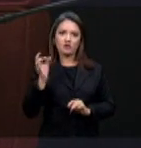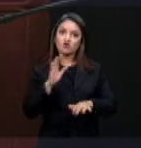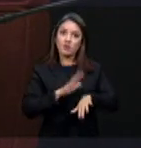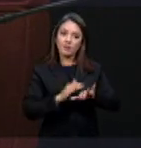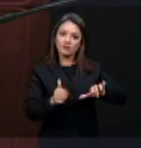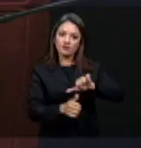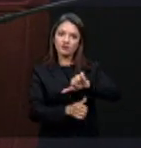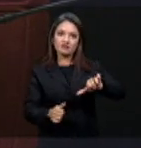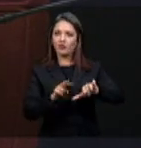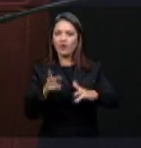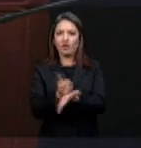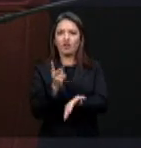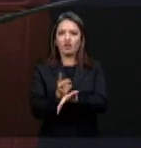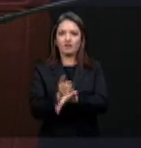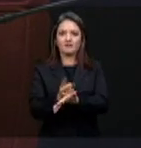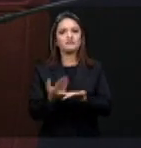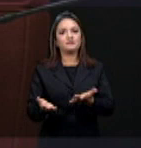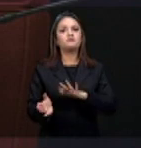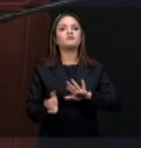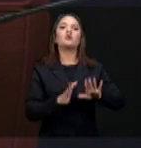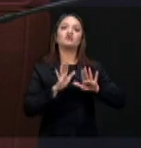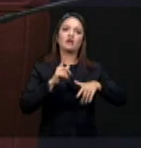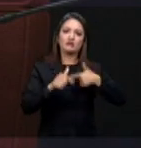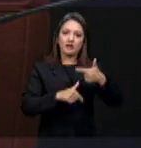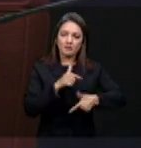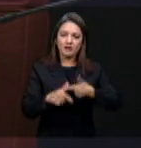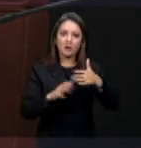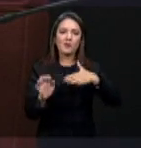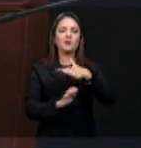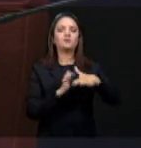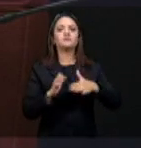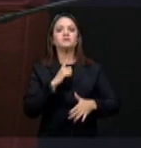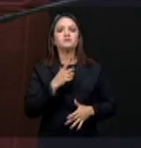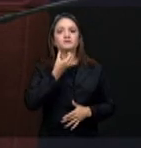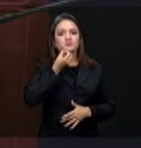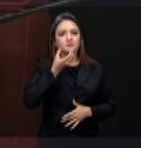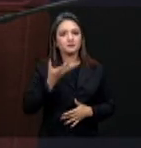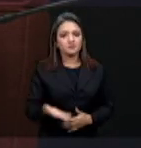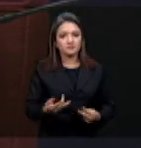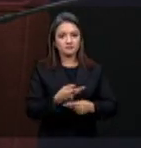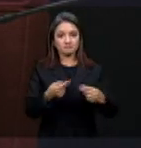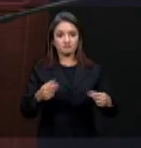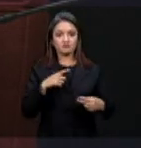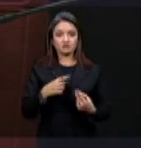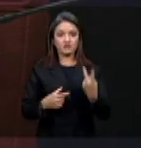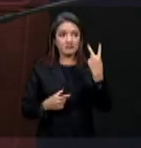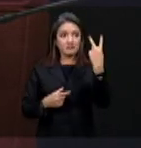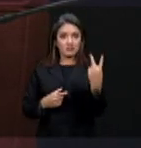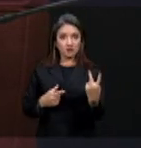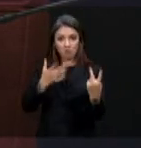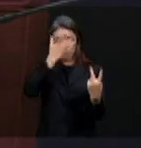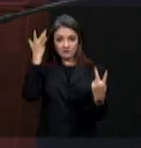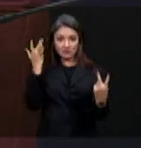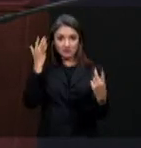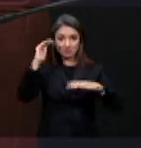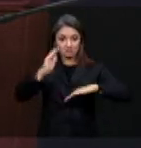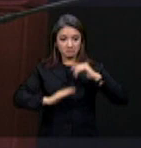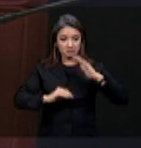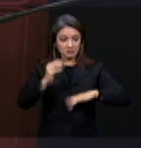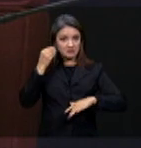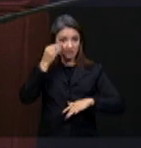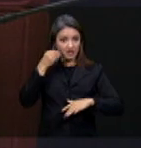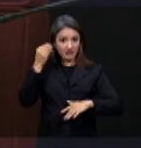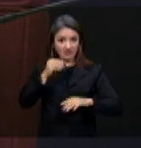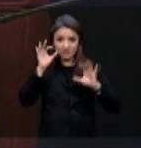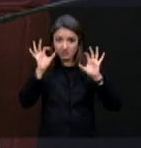eu já trabalhei em empresas que nós fizemos essas o resultado sente tem dois candidatos igualmente qualificados para uma vaga